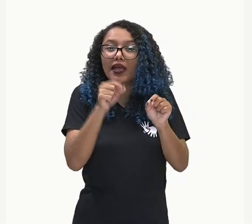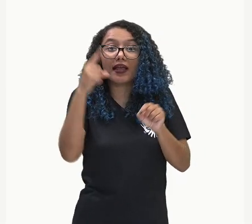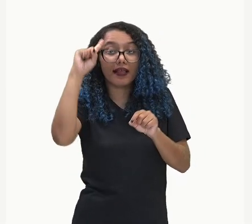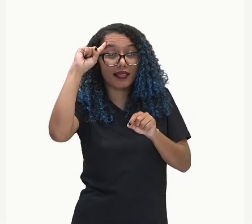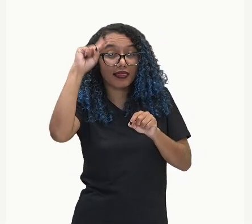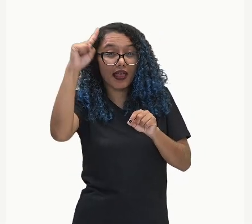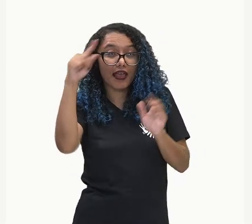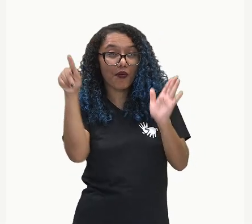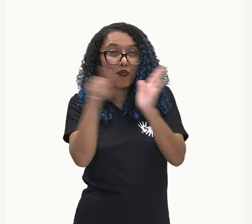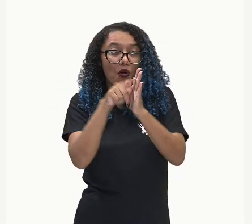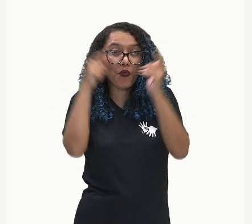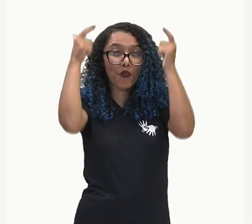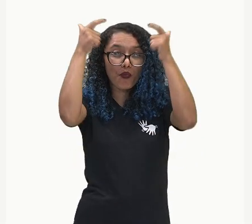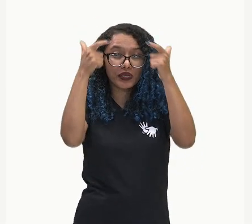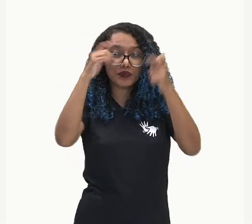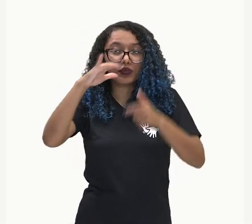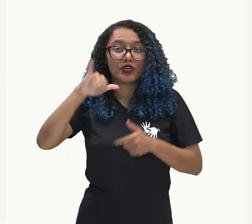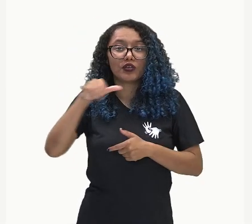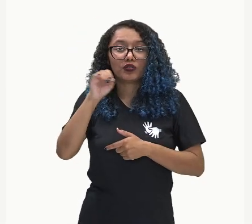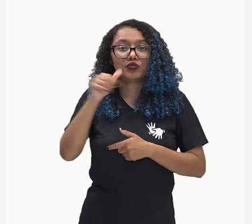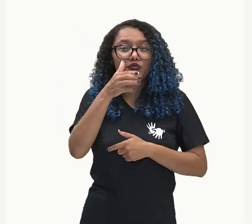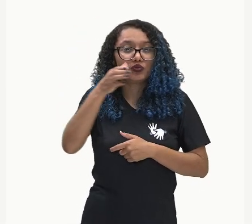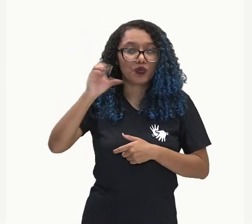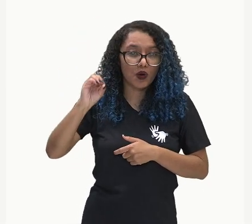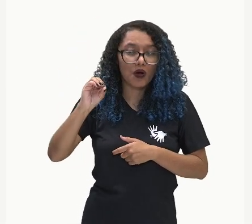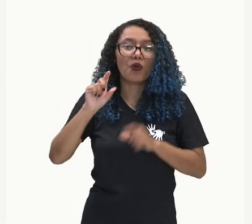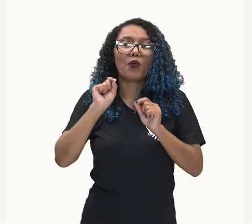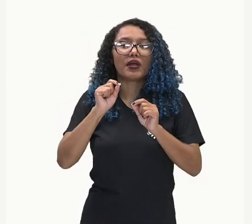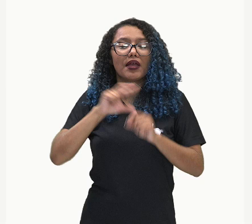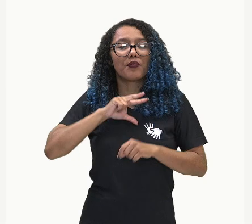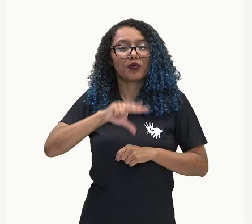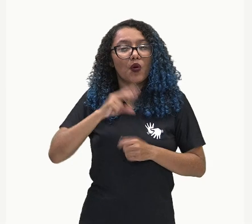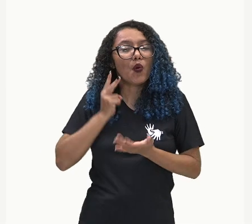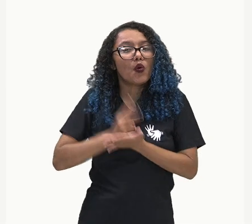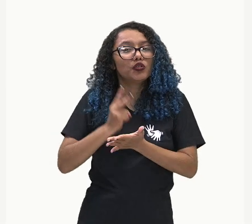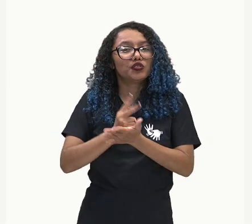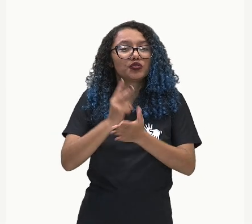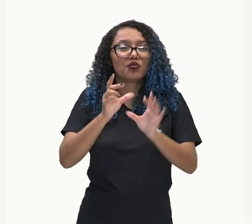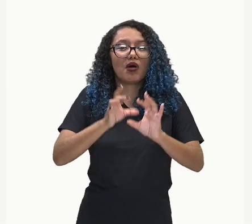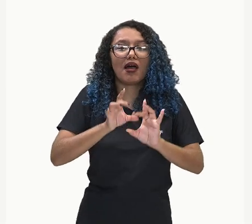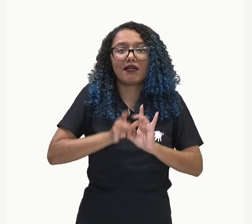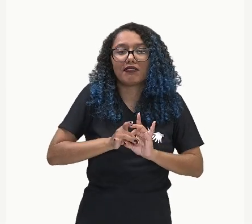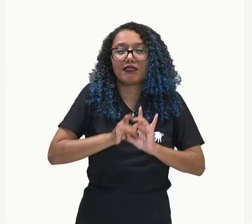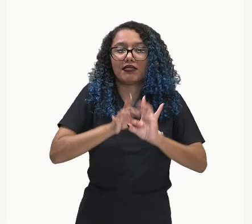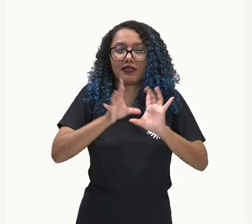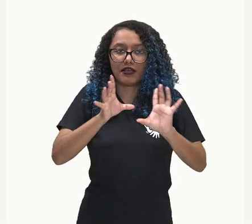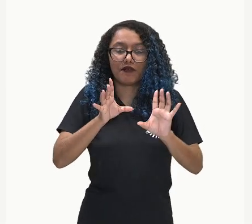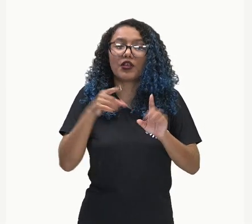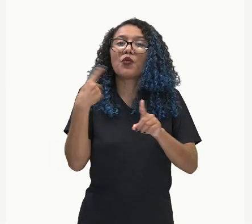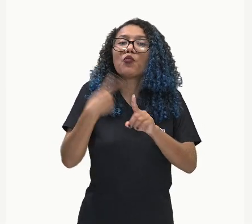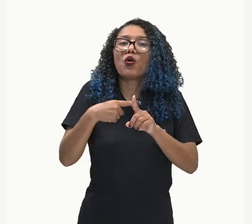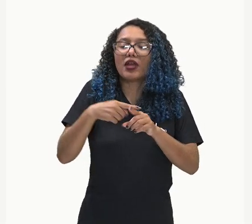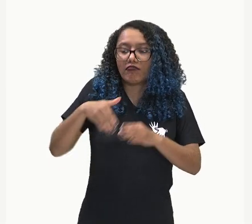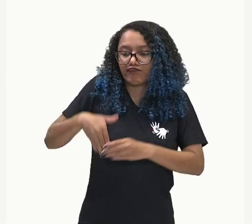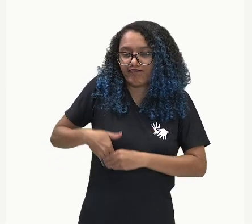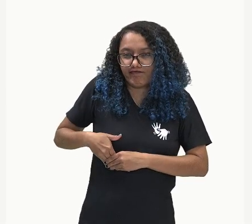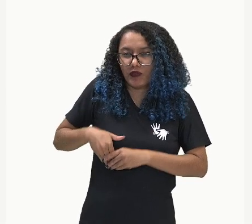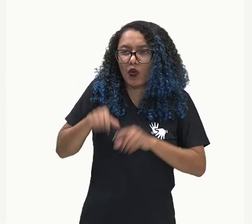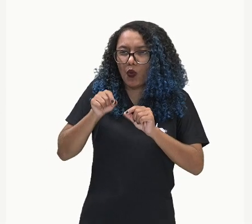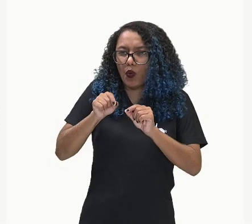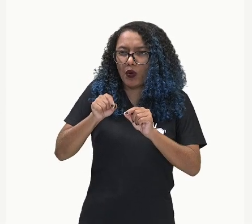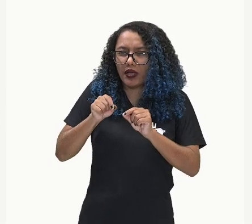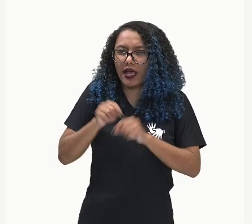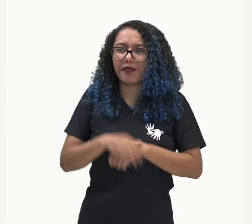continuasse independente quando foi ameaçado de invasão por Napoleão Bonaparte. Vamos adiante. Vamos lá,